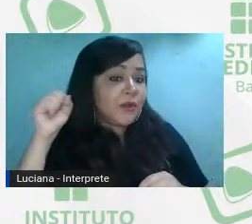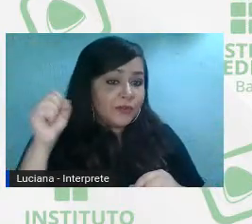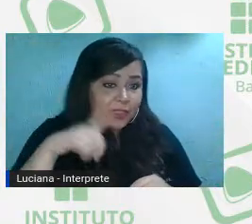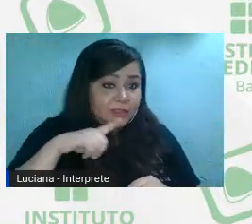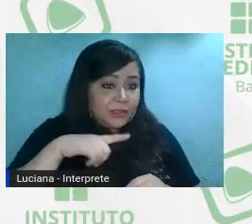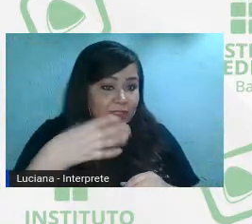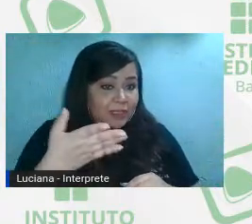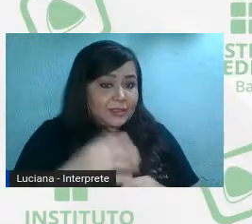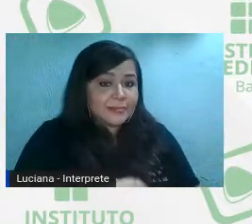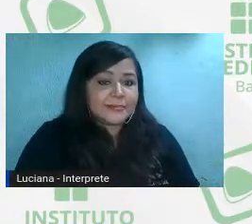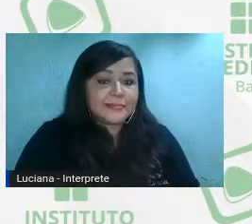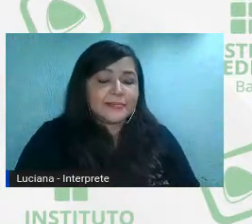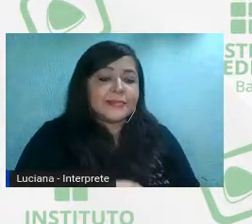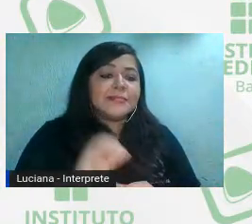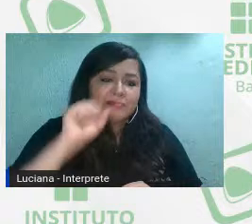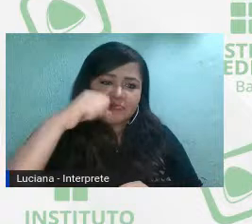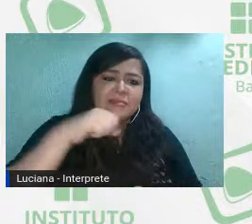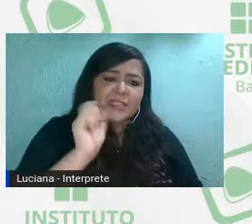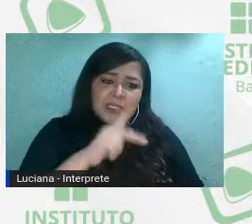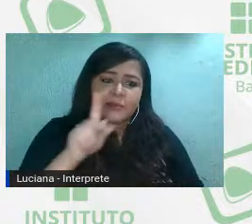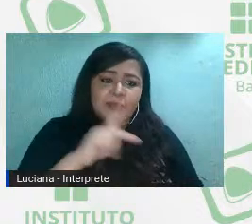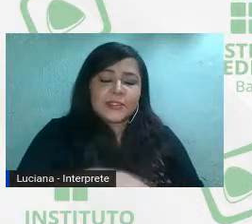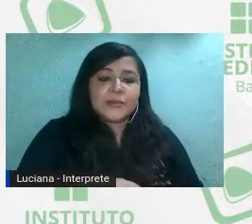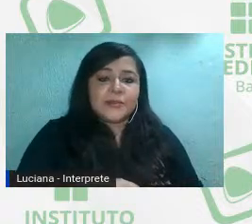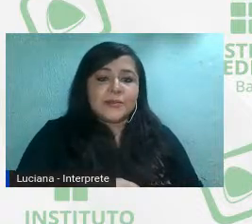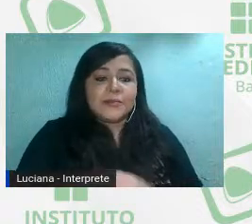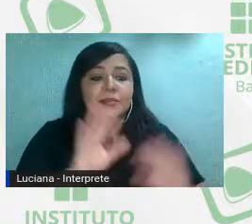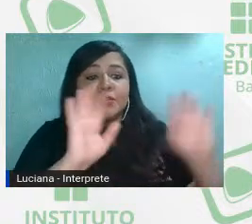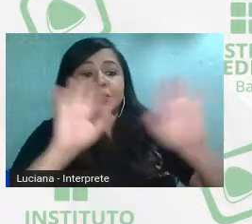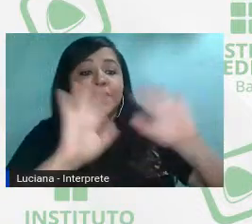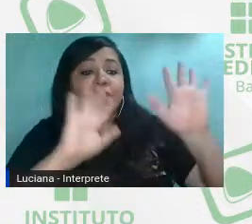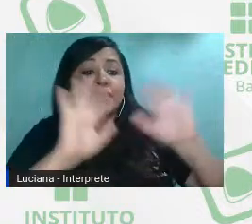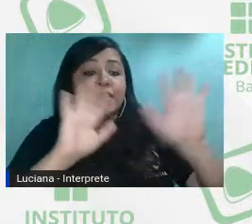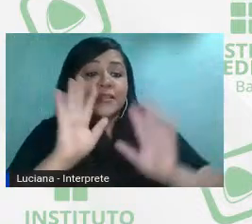Professor. Pessoal?